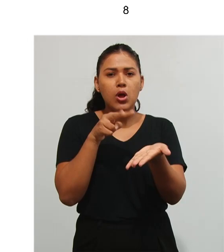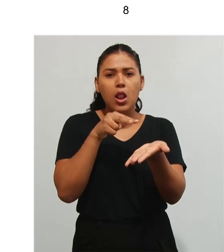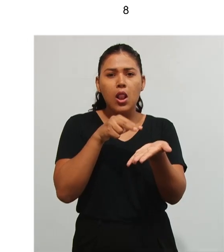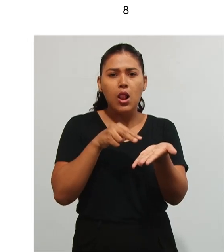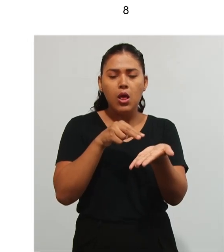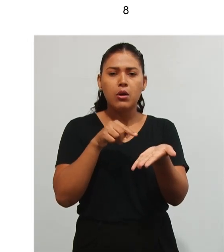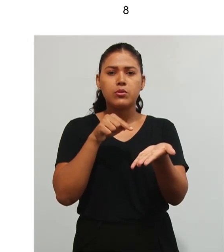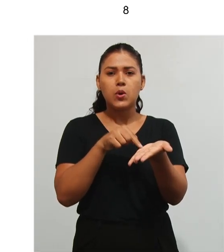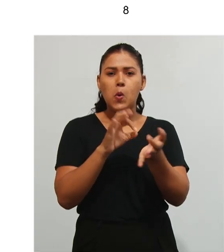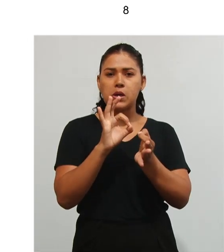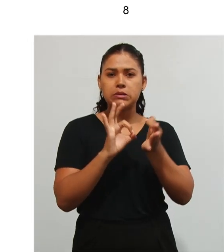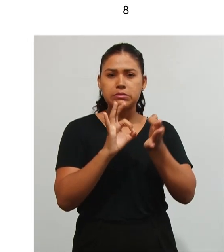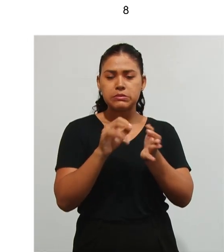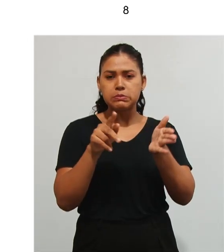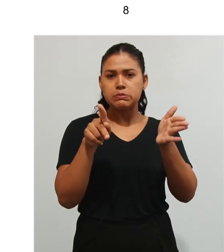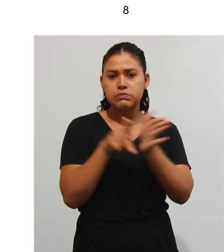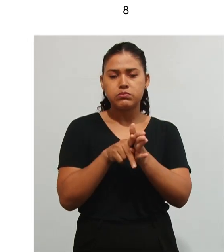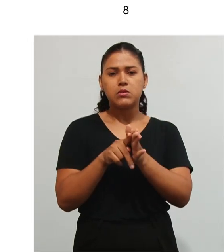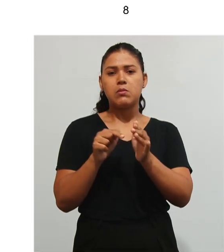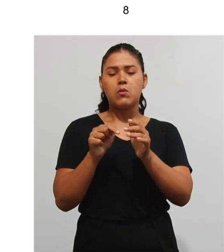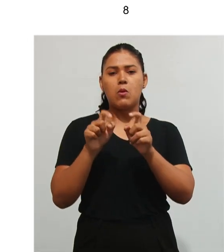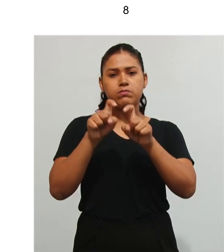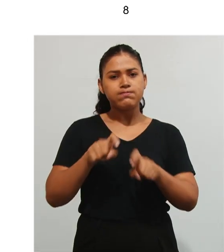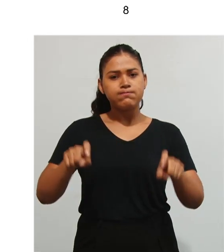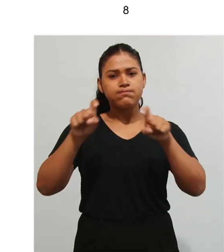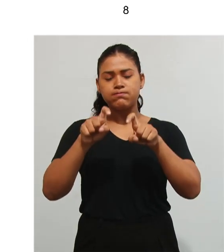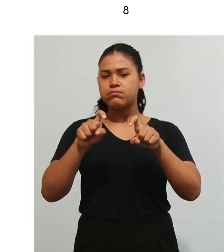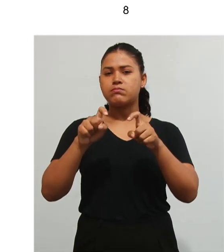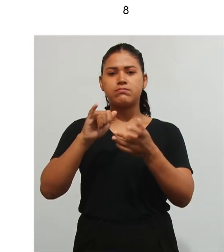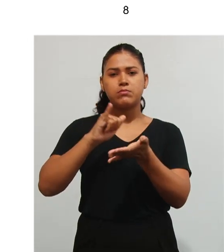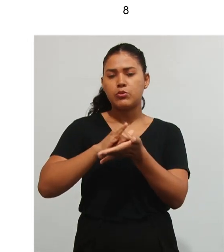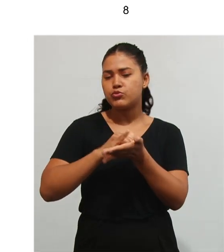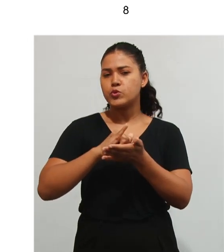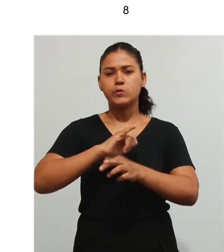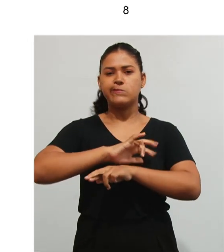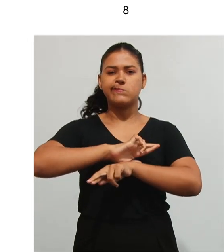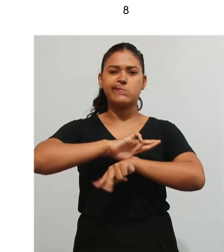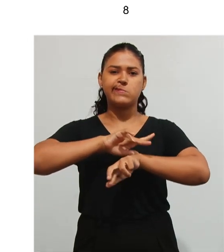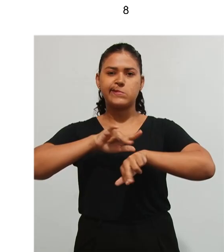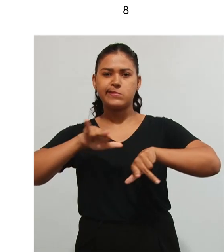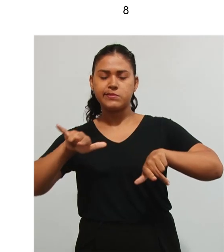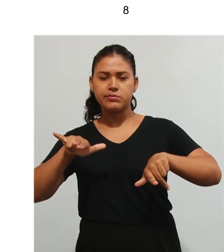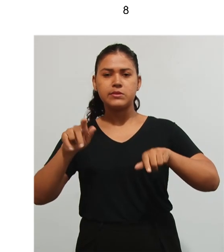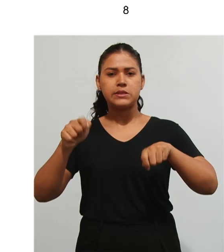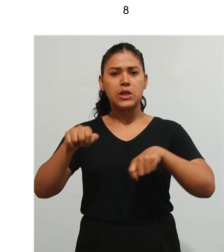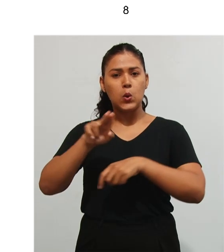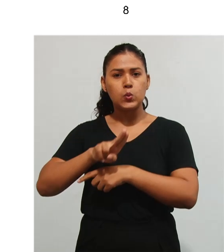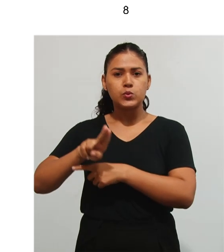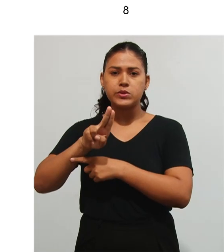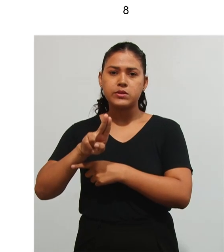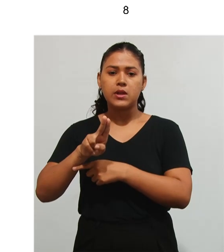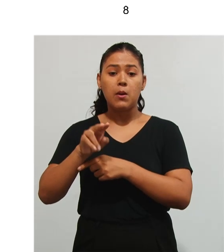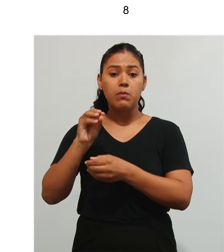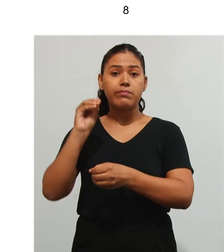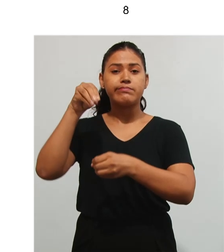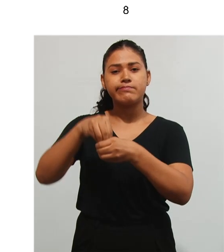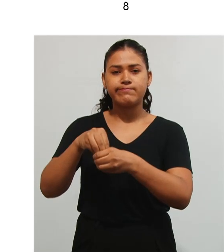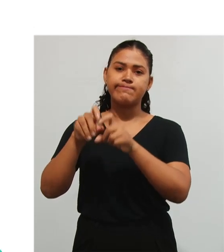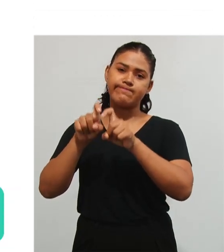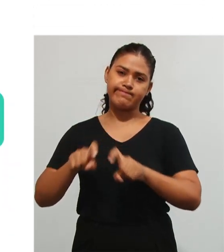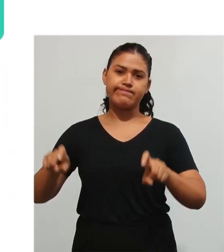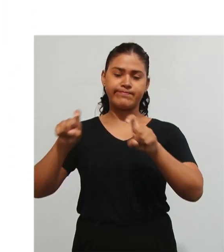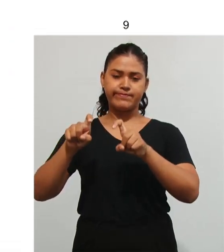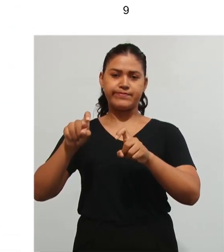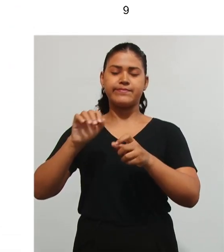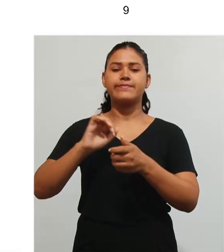esse programinha ele contém algumas instruções que vão fazer um funcionamento de determinada parte de um circuito.